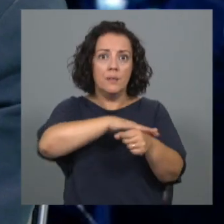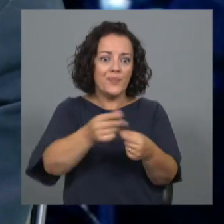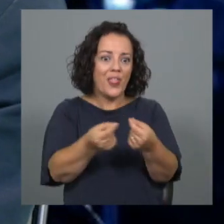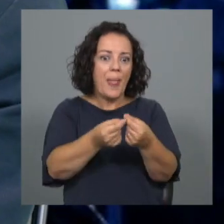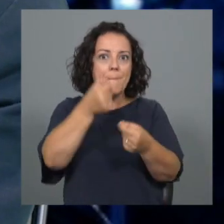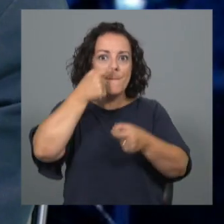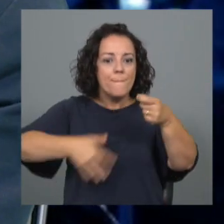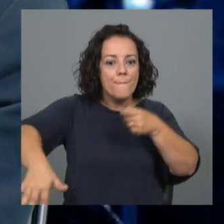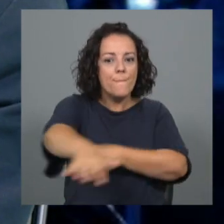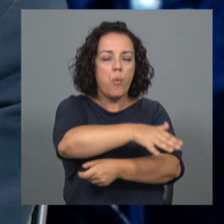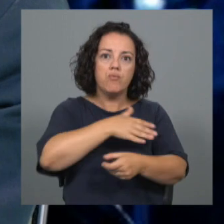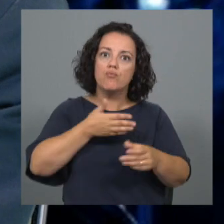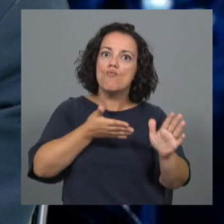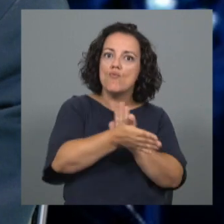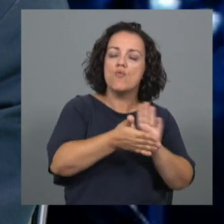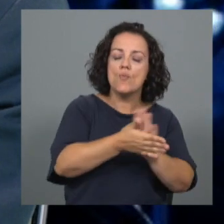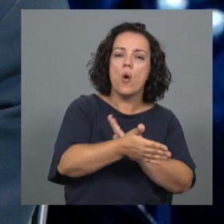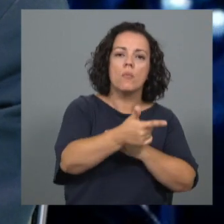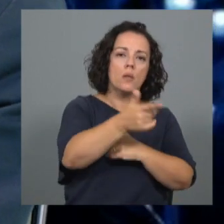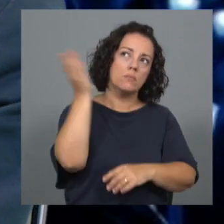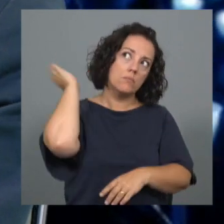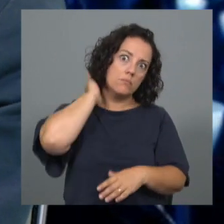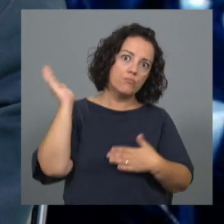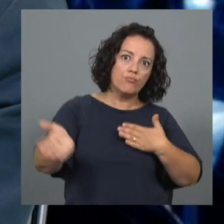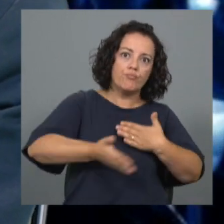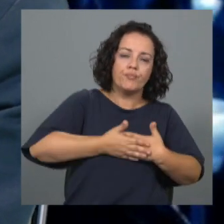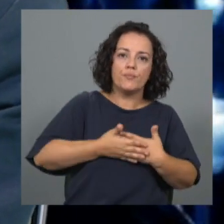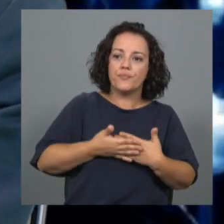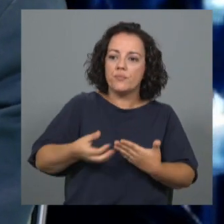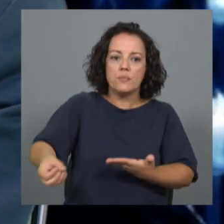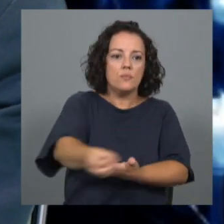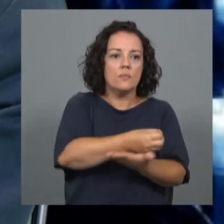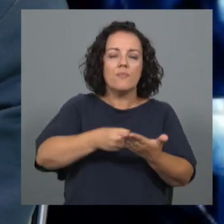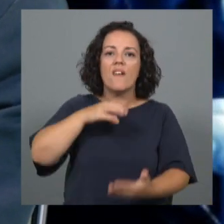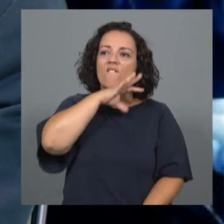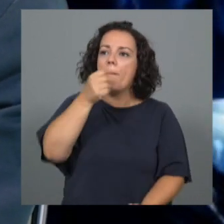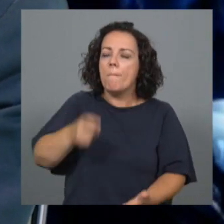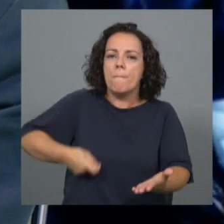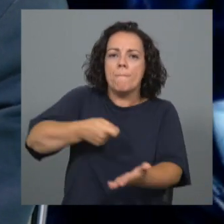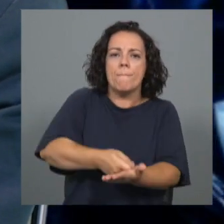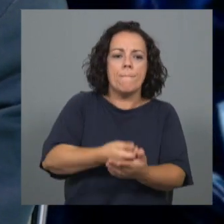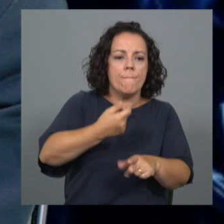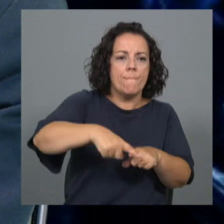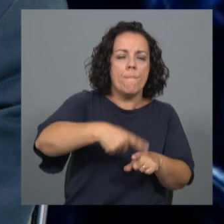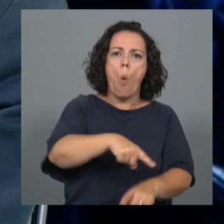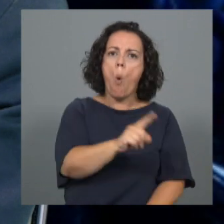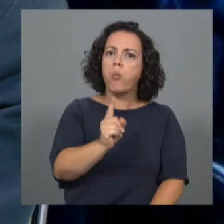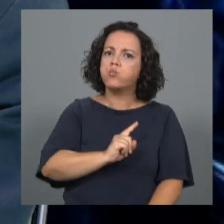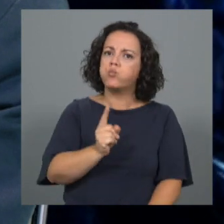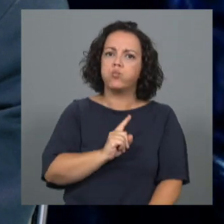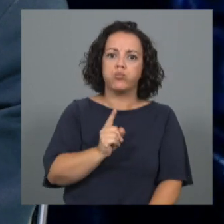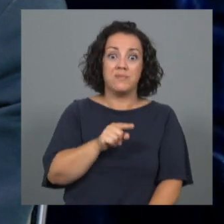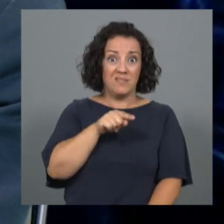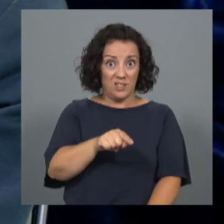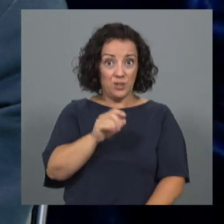e tiveram mesmo que fechar porque não tinham outra possibilidade. Não tinham famílias que pudessem pagar propinas. E isto podemos dizer que isto só